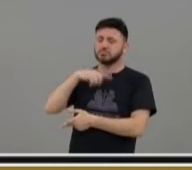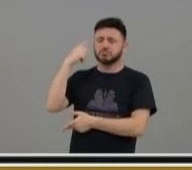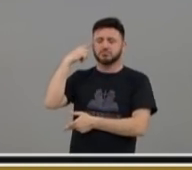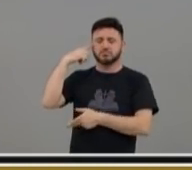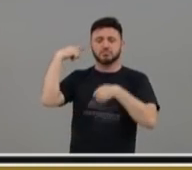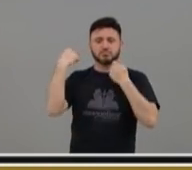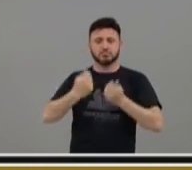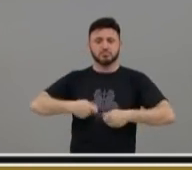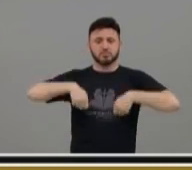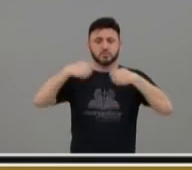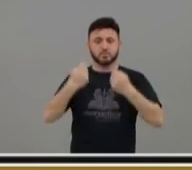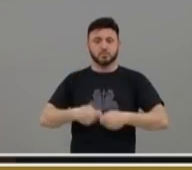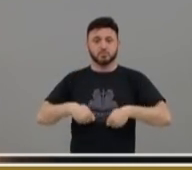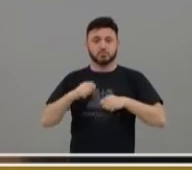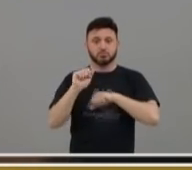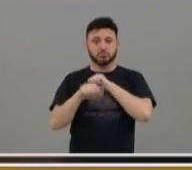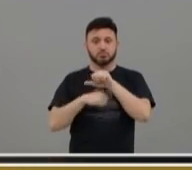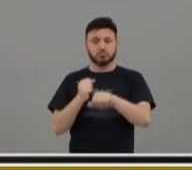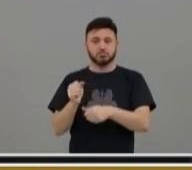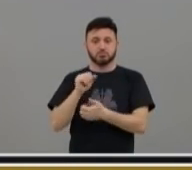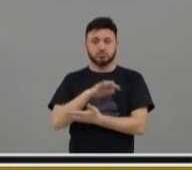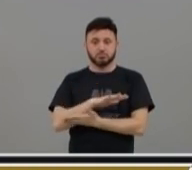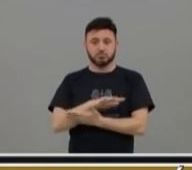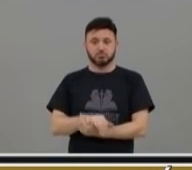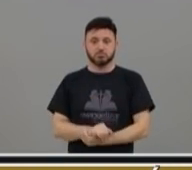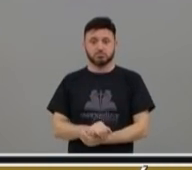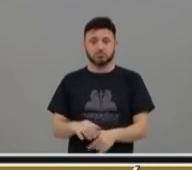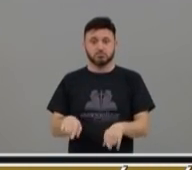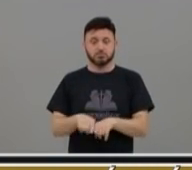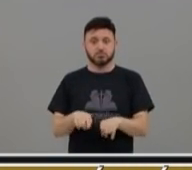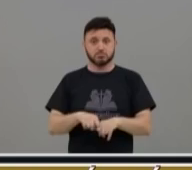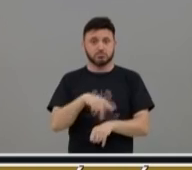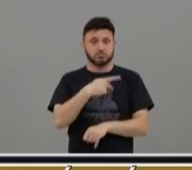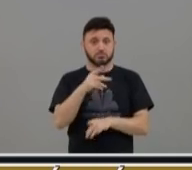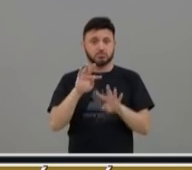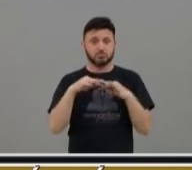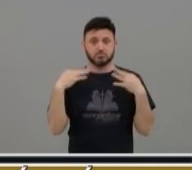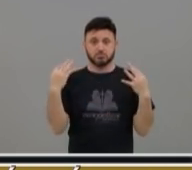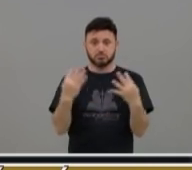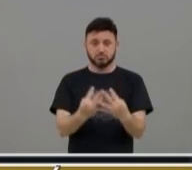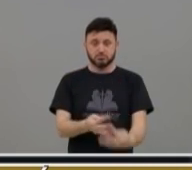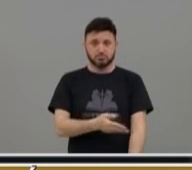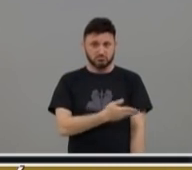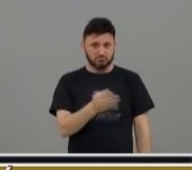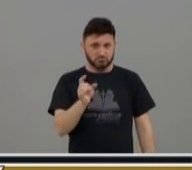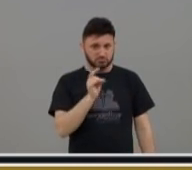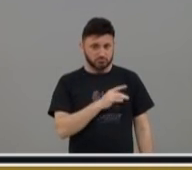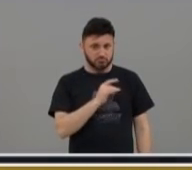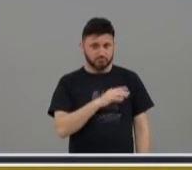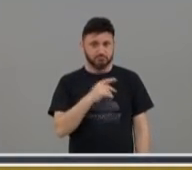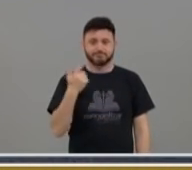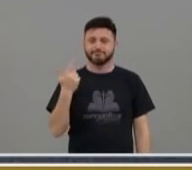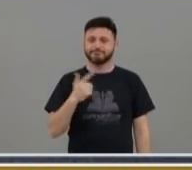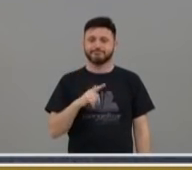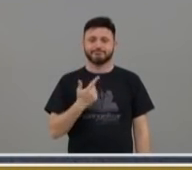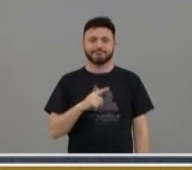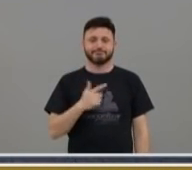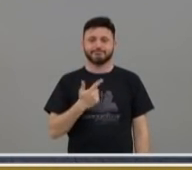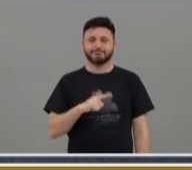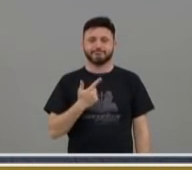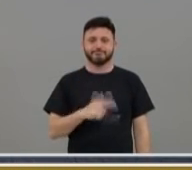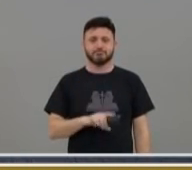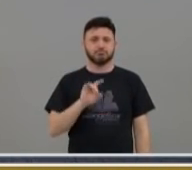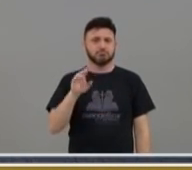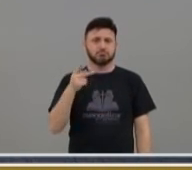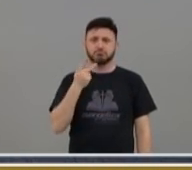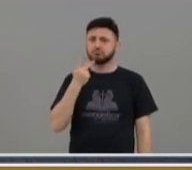que precisa hoje ser restaurada, ser santificada, e não tenha medo. Não tenha medo. Simplesmente diga